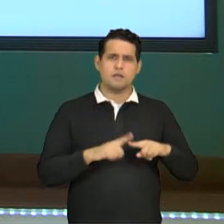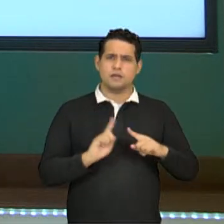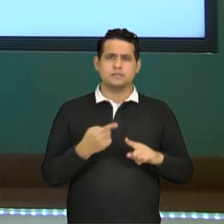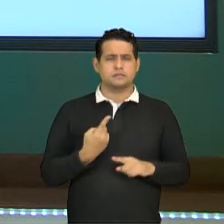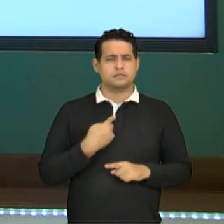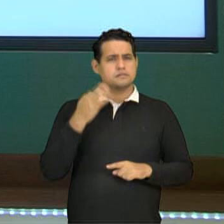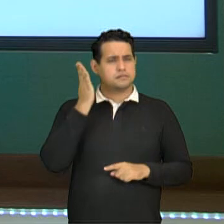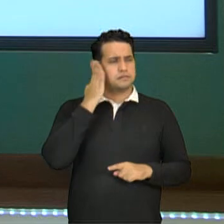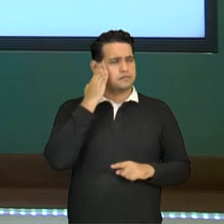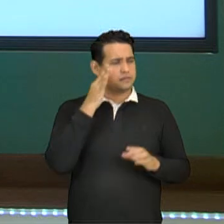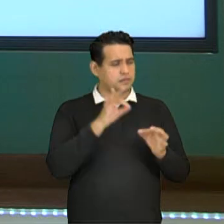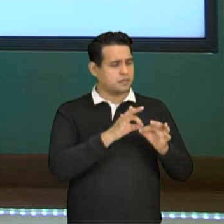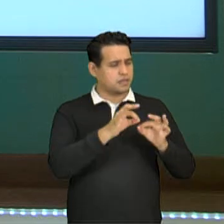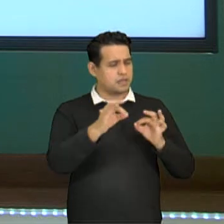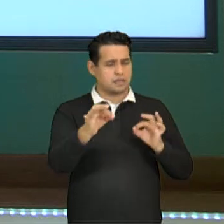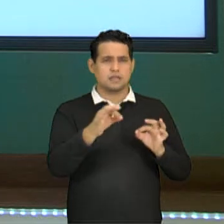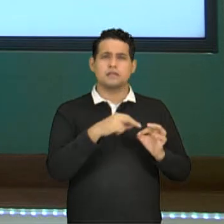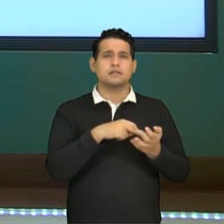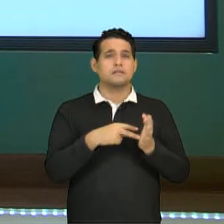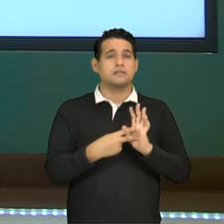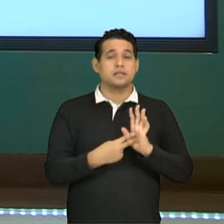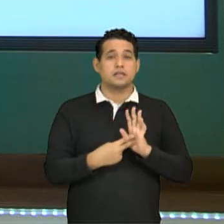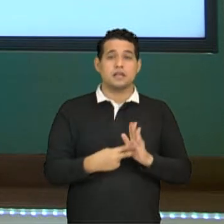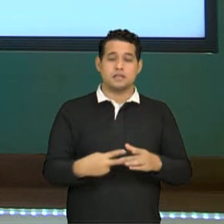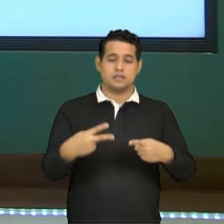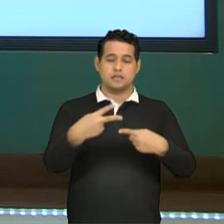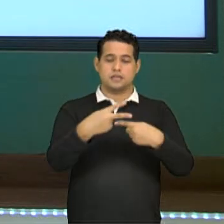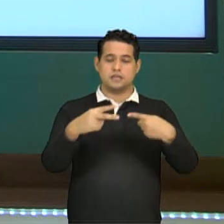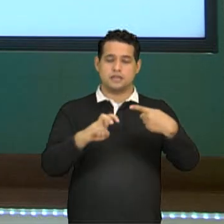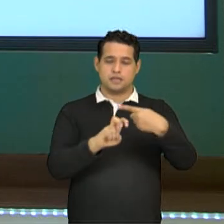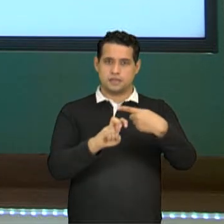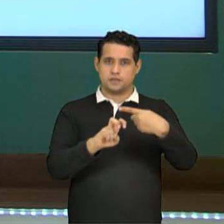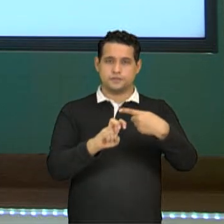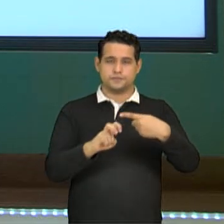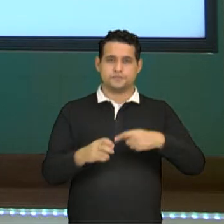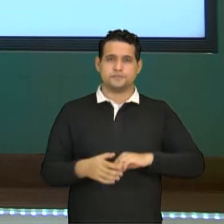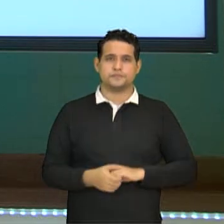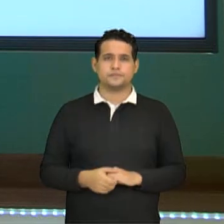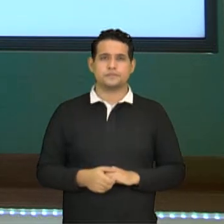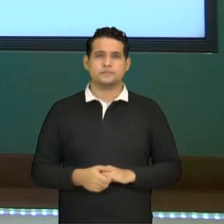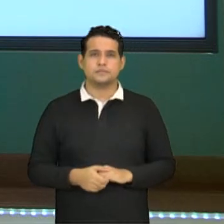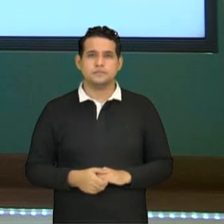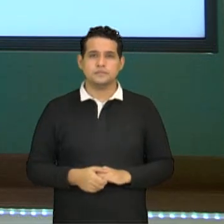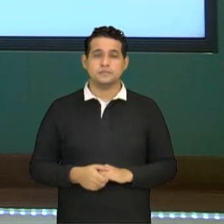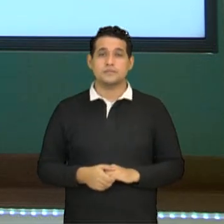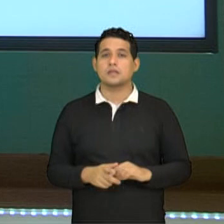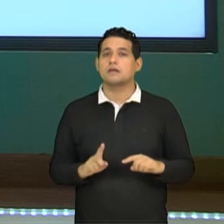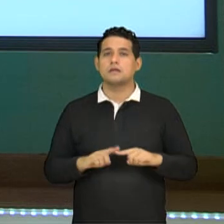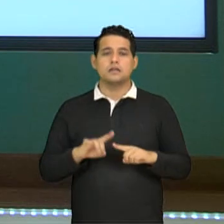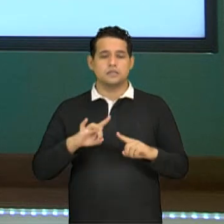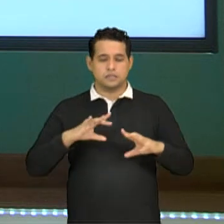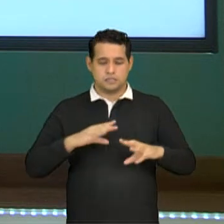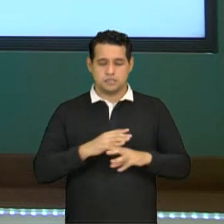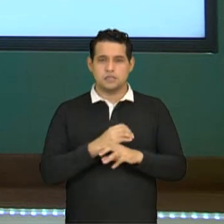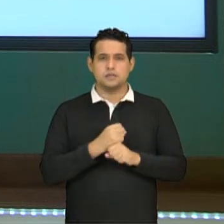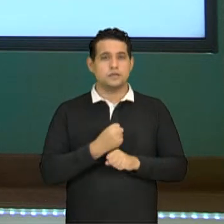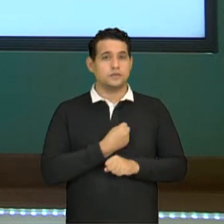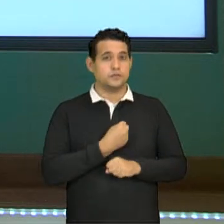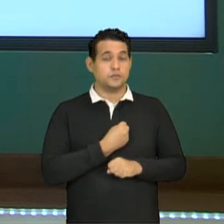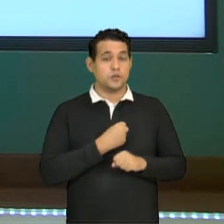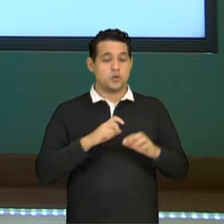sabemos que essa medida equivale a 2/5 de 1 metro. Então, é só multiplicar o